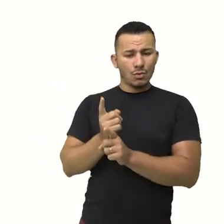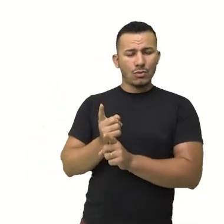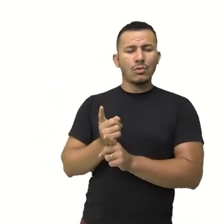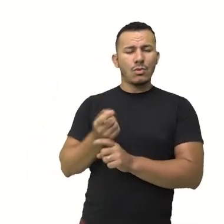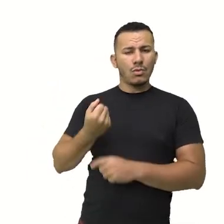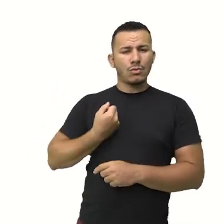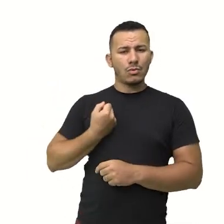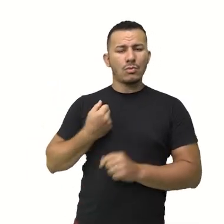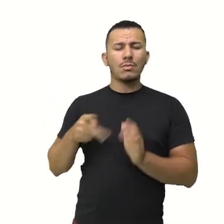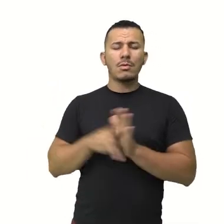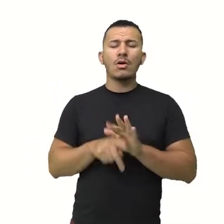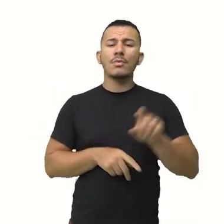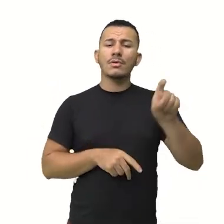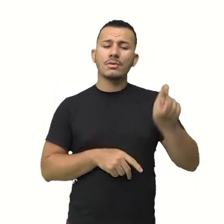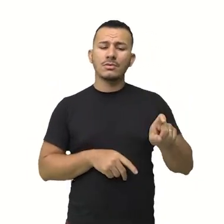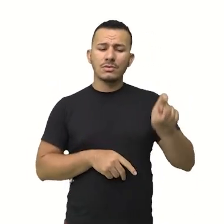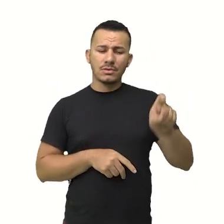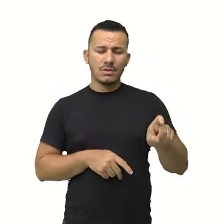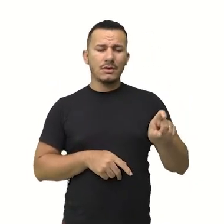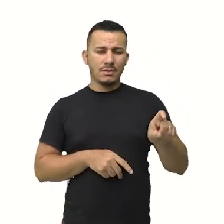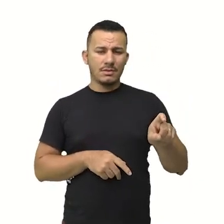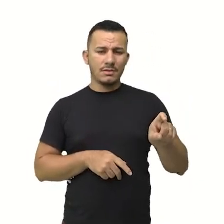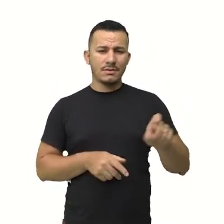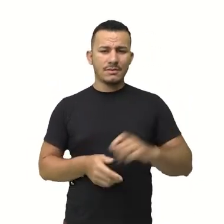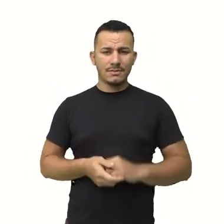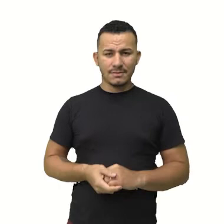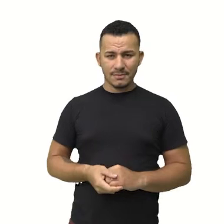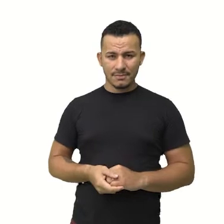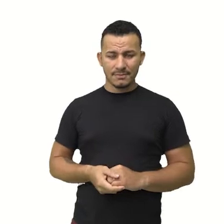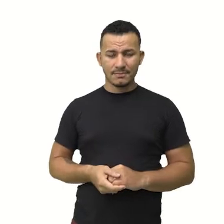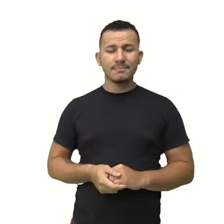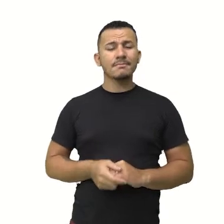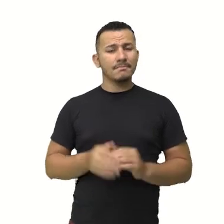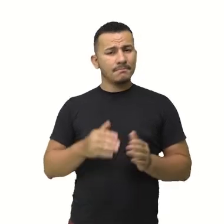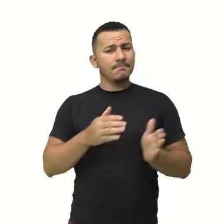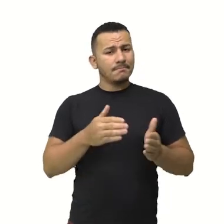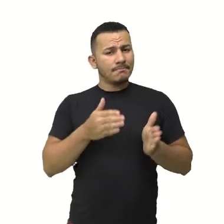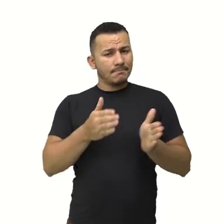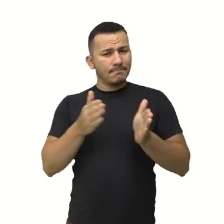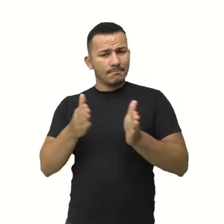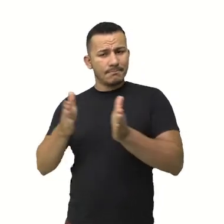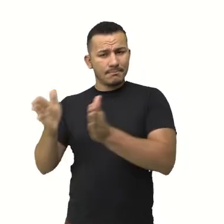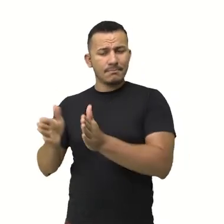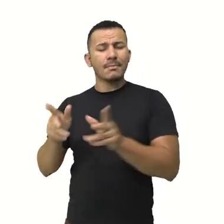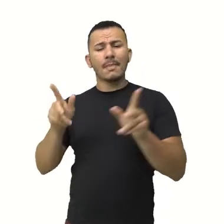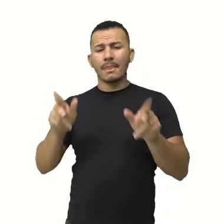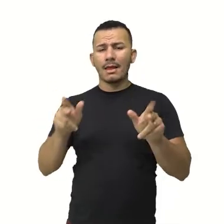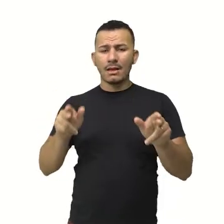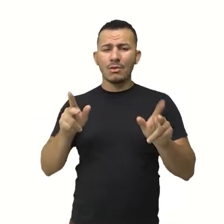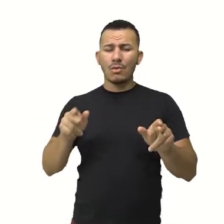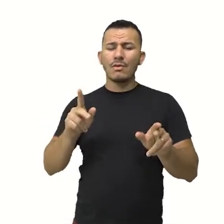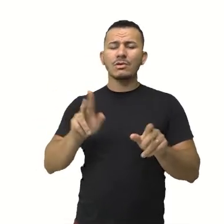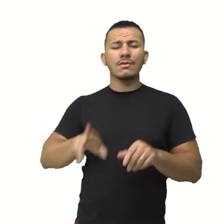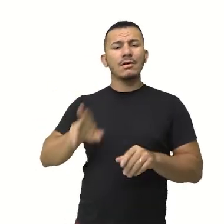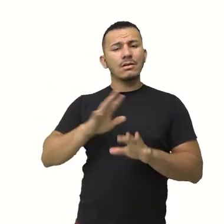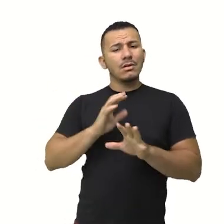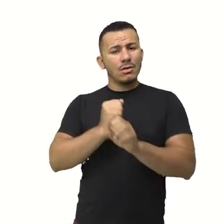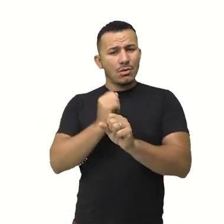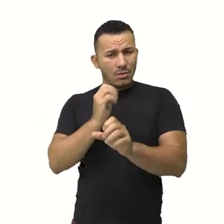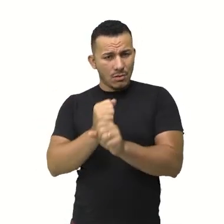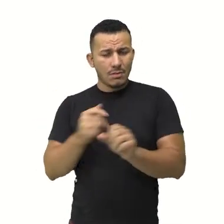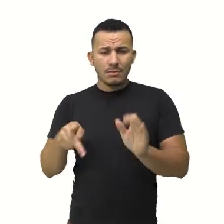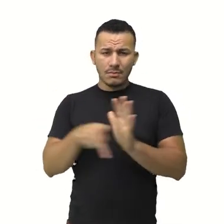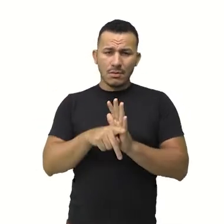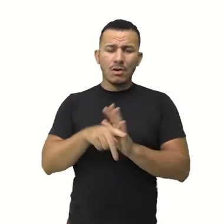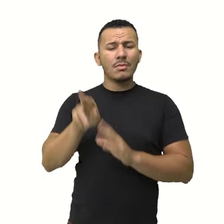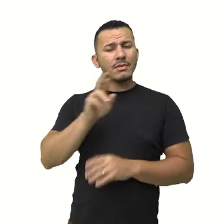dessa incógnita aqui, é isso. E desse jeito nós exatamente tratamos da questão